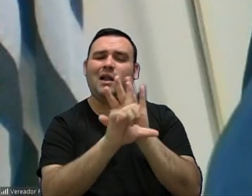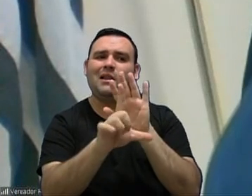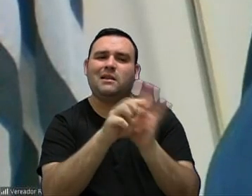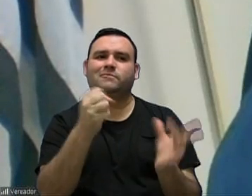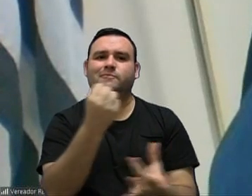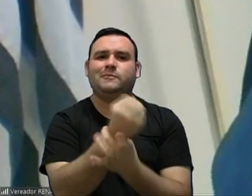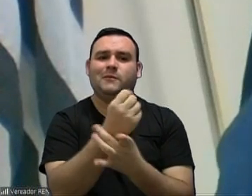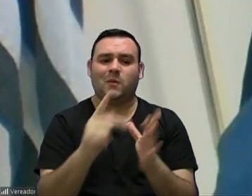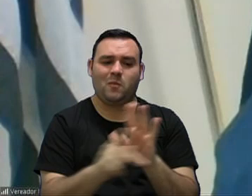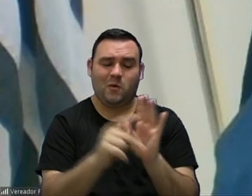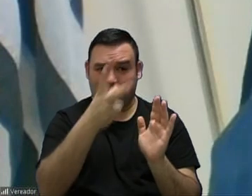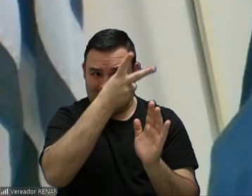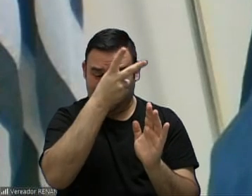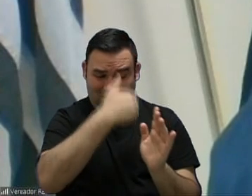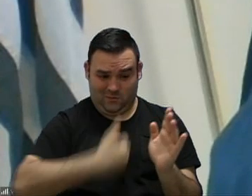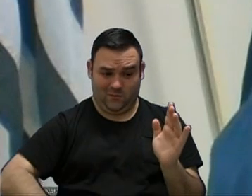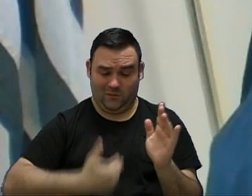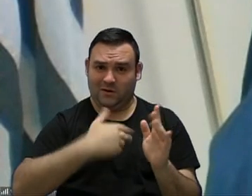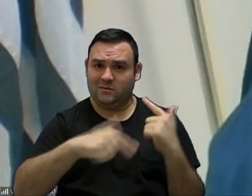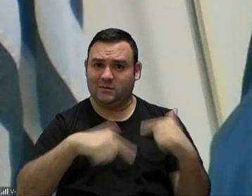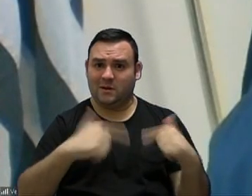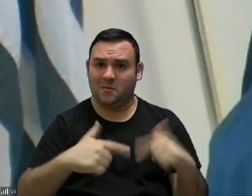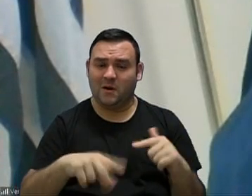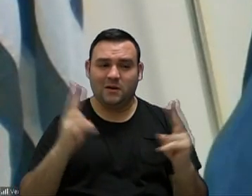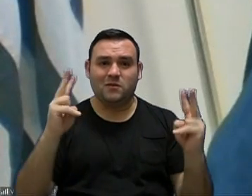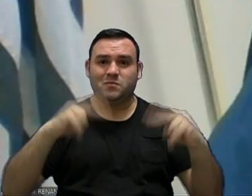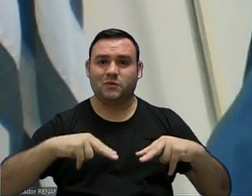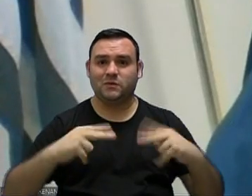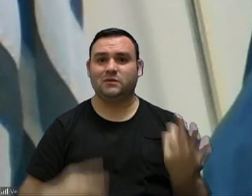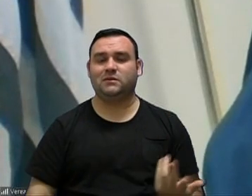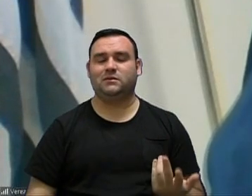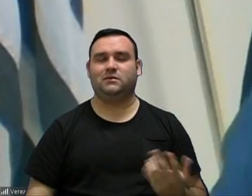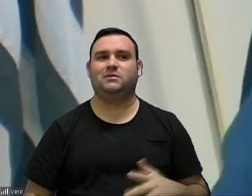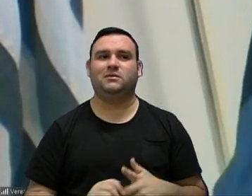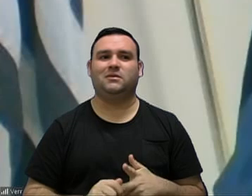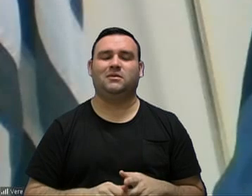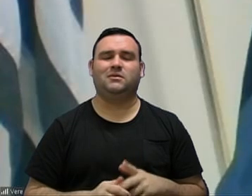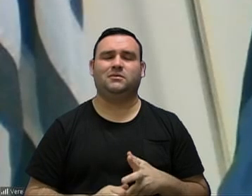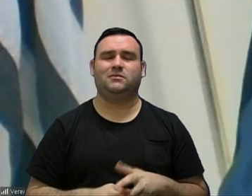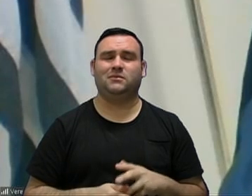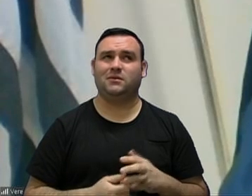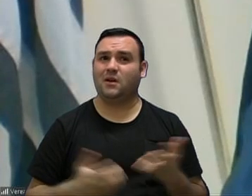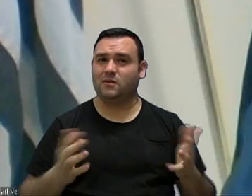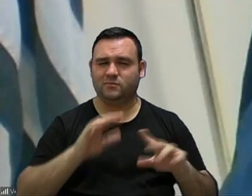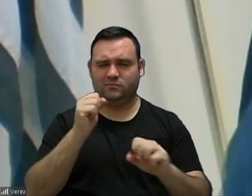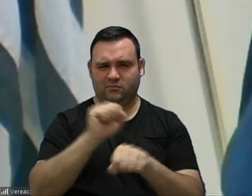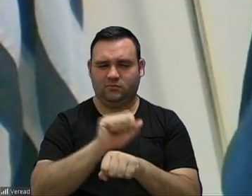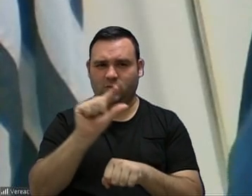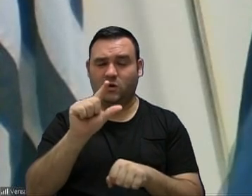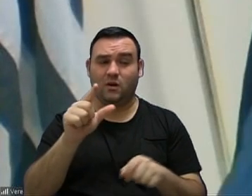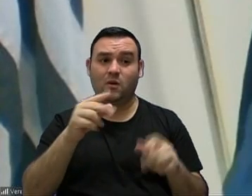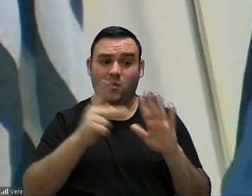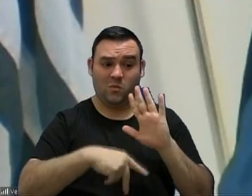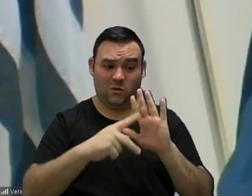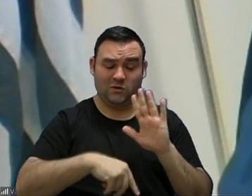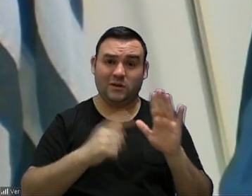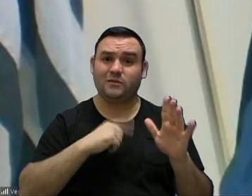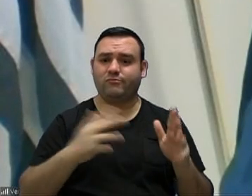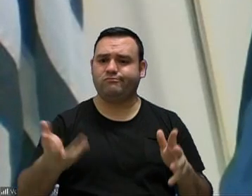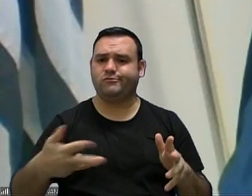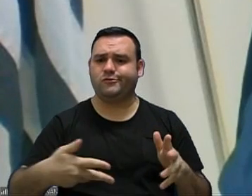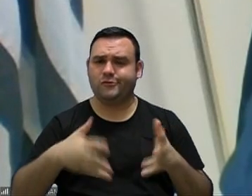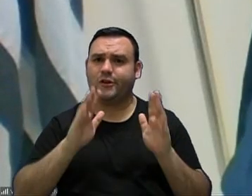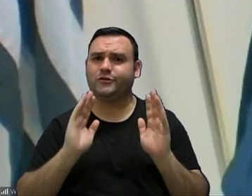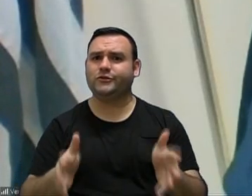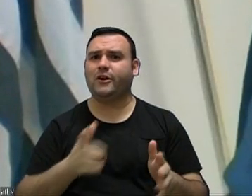Previdência Municipal virtualmente. Né? Uma vez que o projeto já está já, só um minutinho, o projeto já está atropelado.